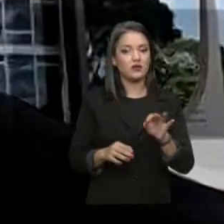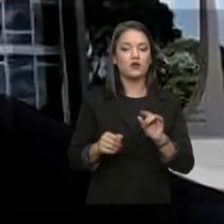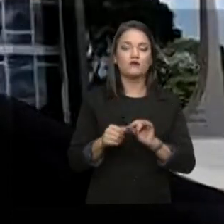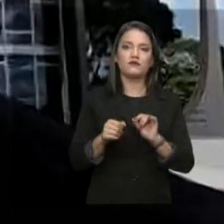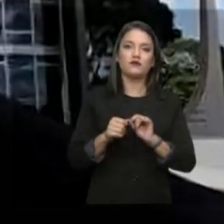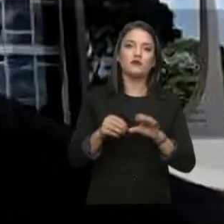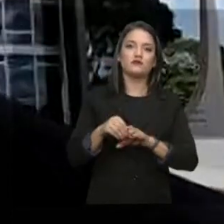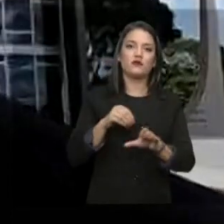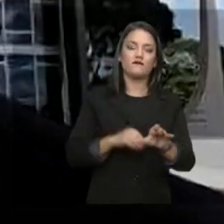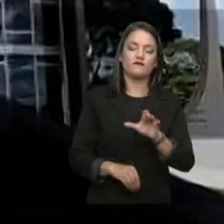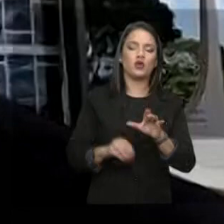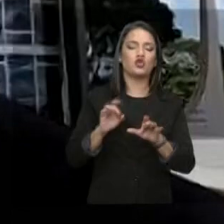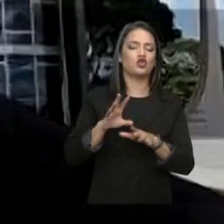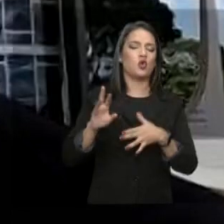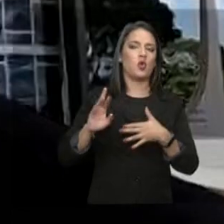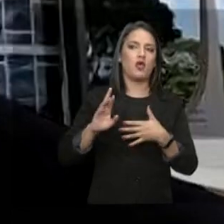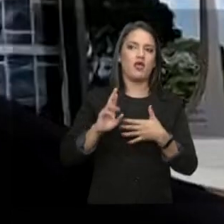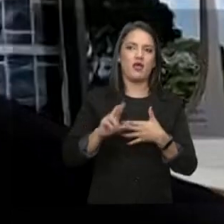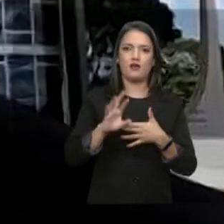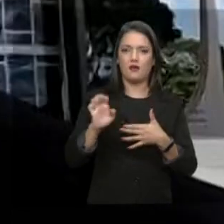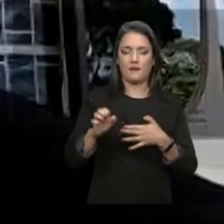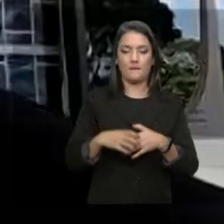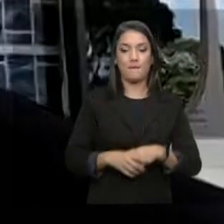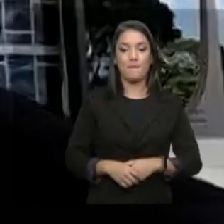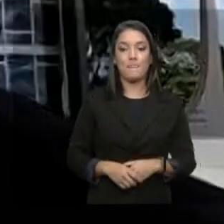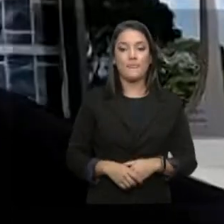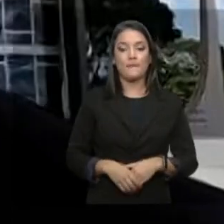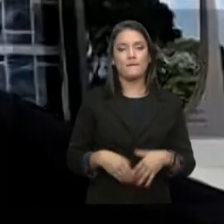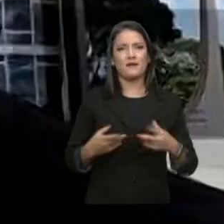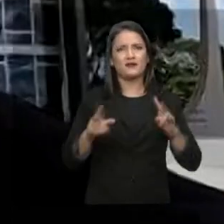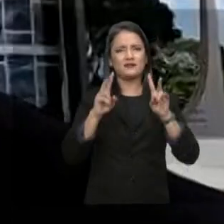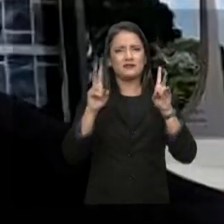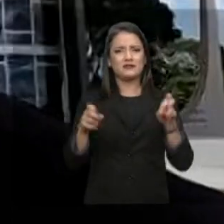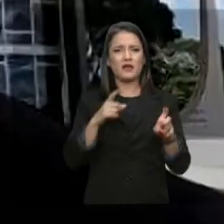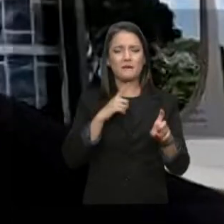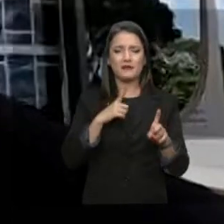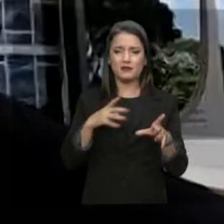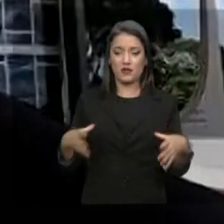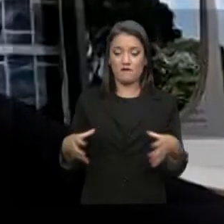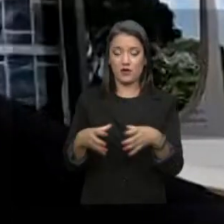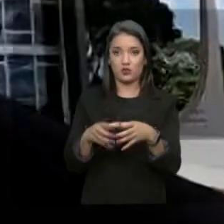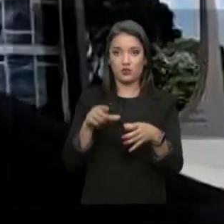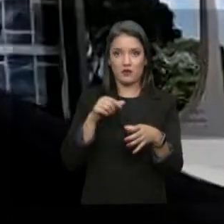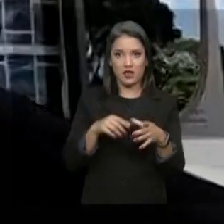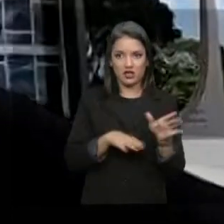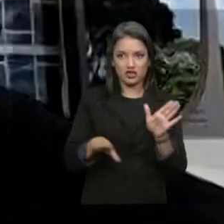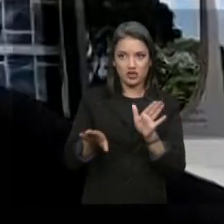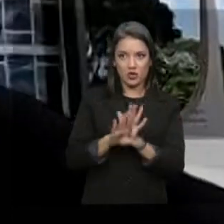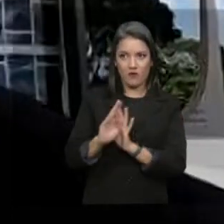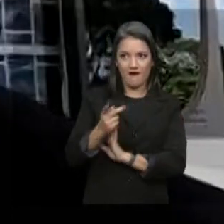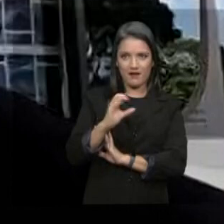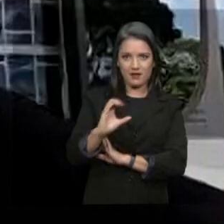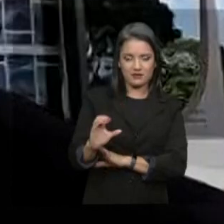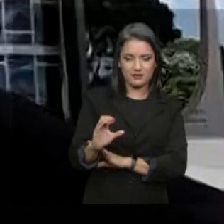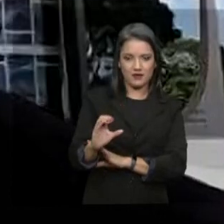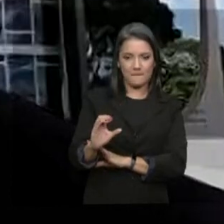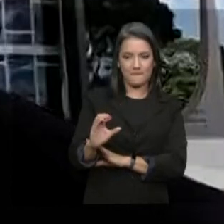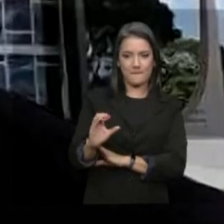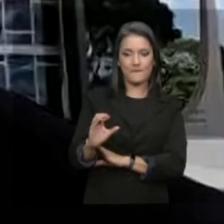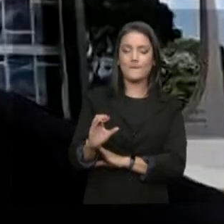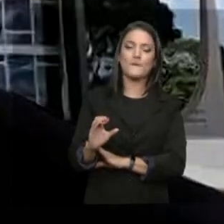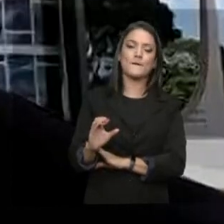excetuando apenas e tão somente o recurso extraordinário. Se esse tema tivesse vindo à turma em habeas corpus, tirado quando